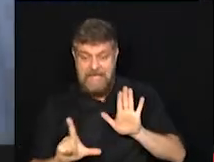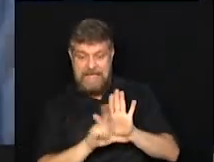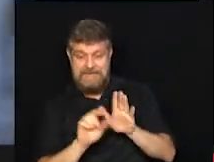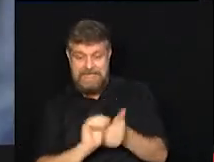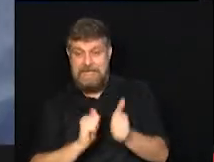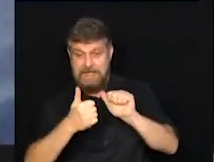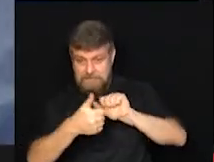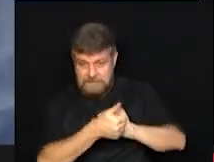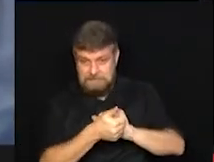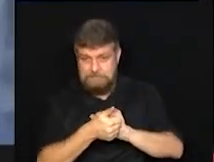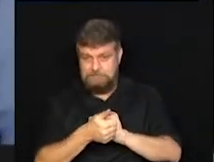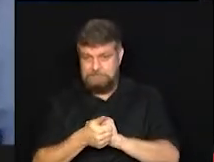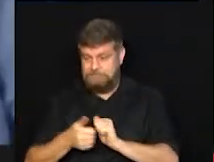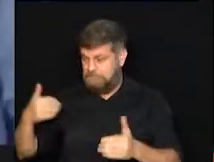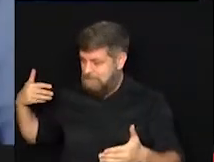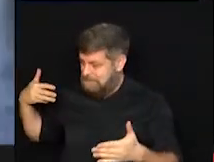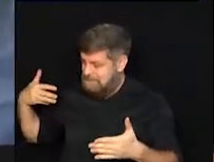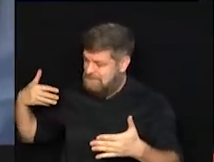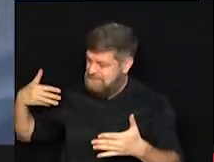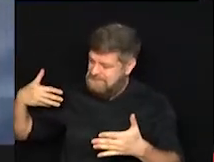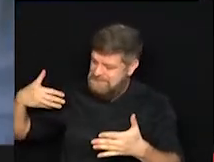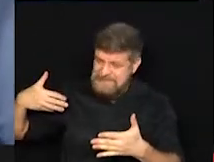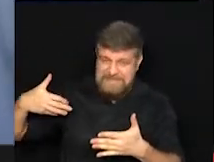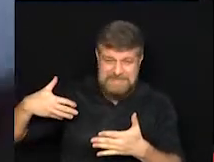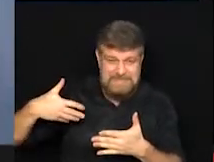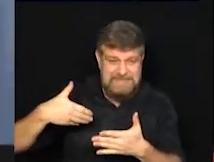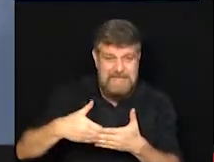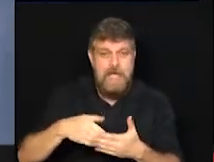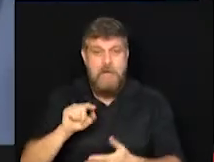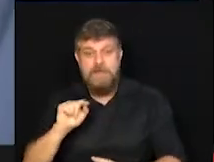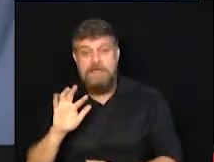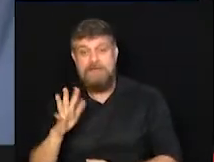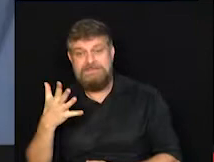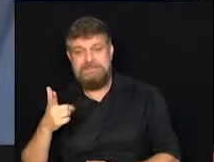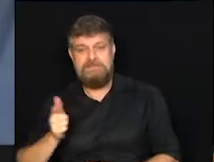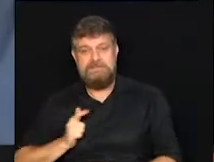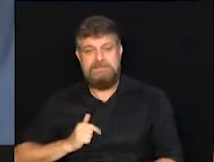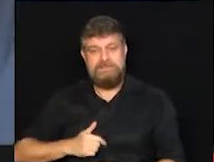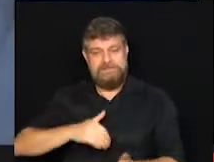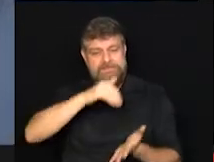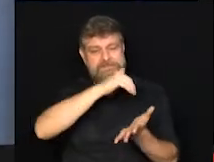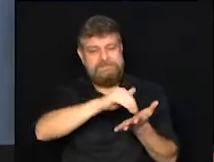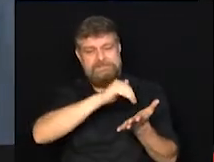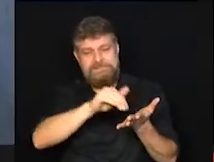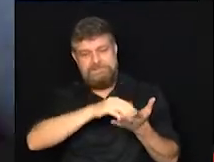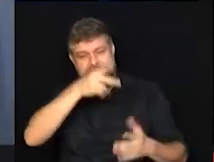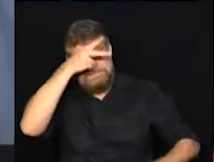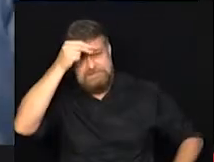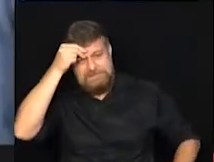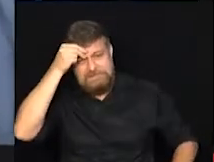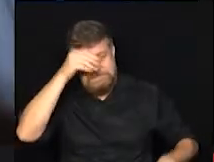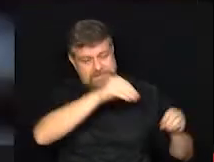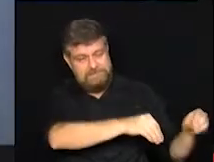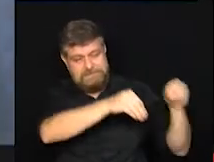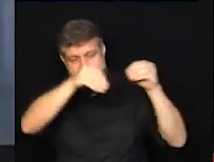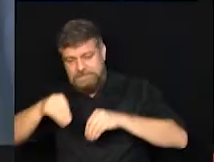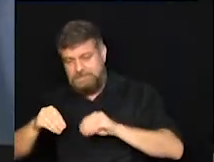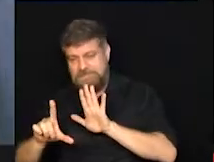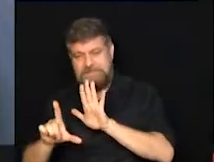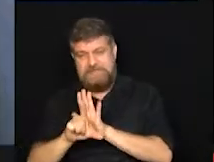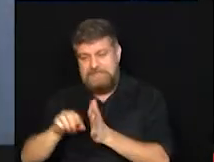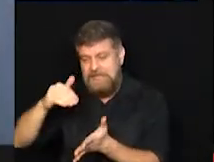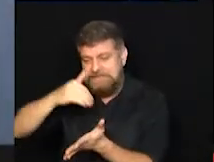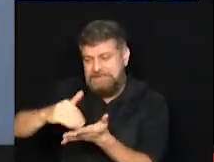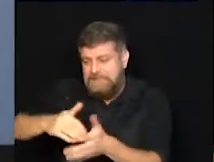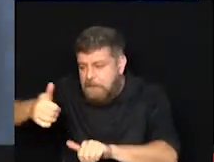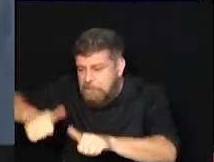Nesse caminhar, por exemplo, a CEPIR, nesse caminhar, saiu do gabinete do prefeito, ela foi para várias outras